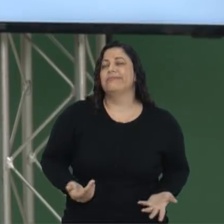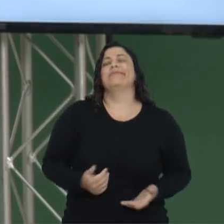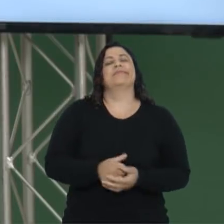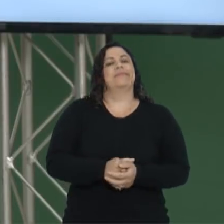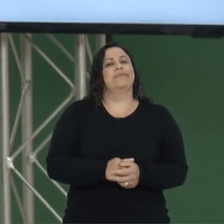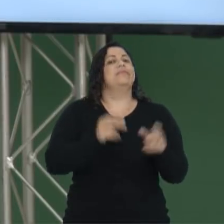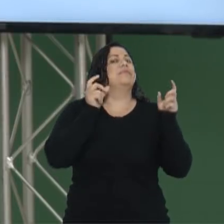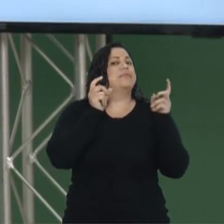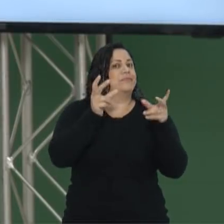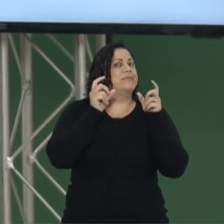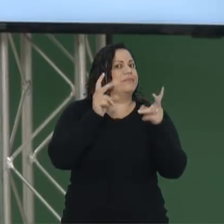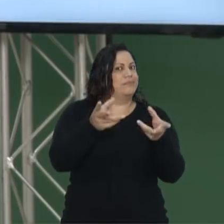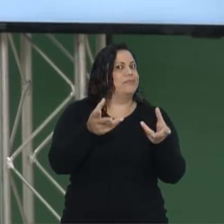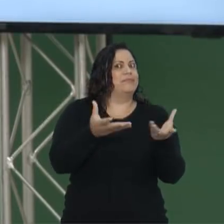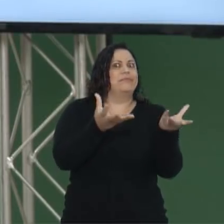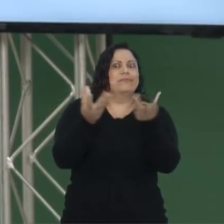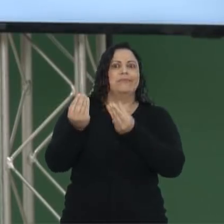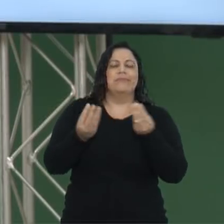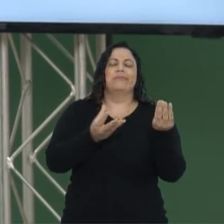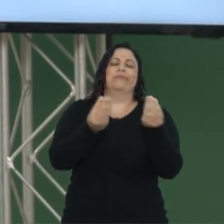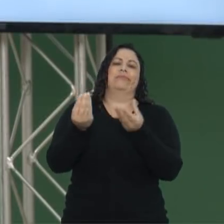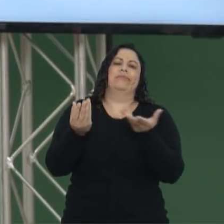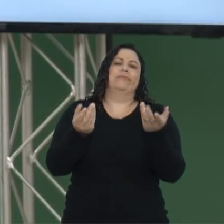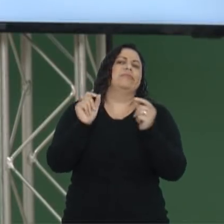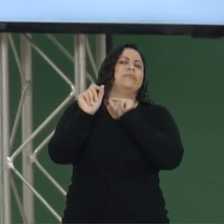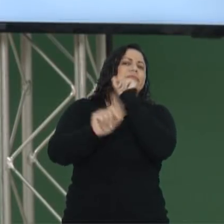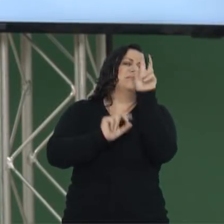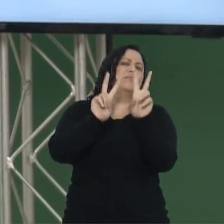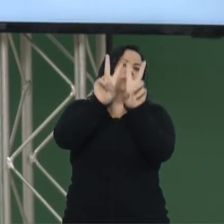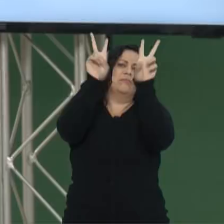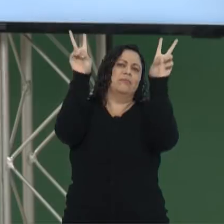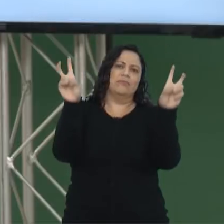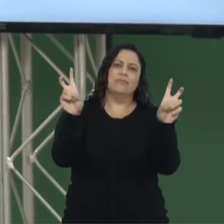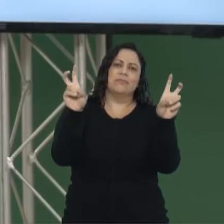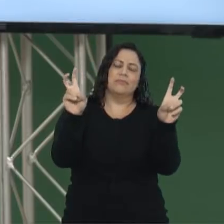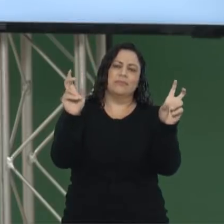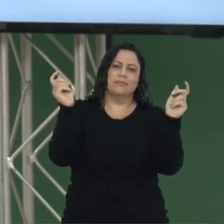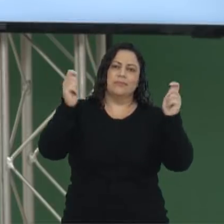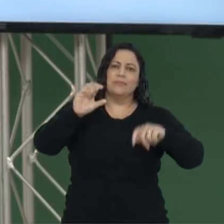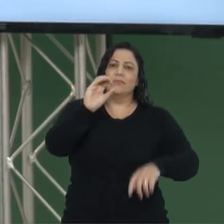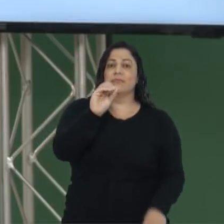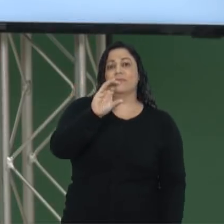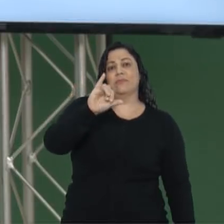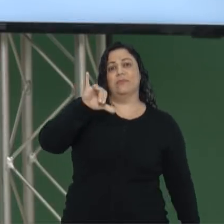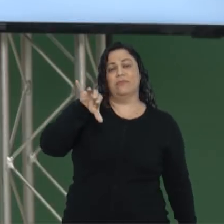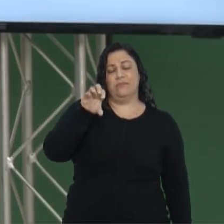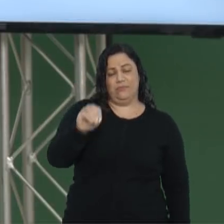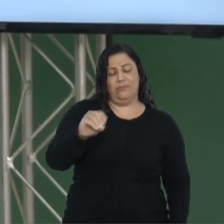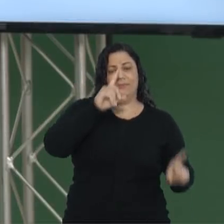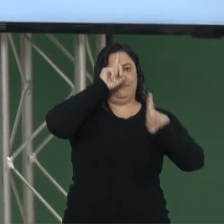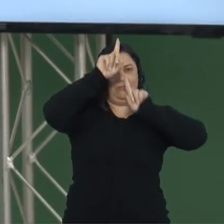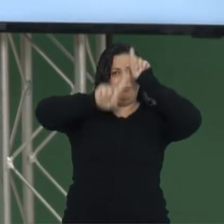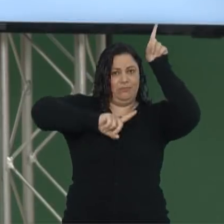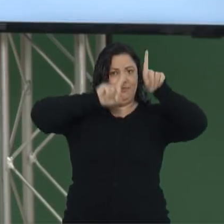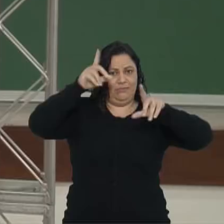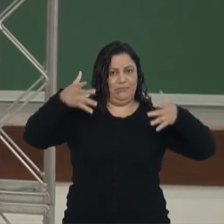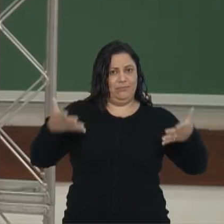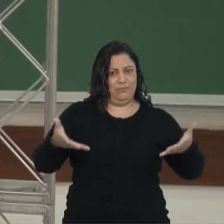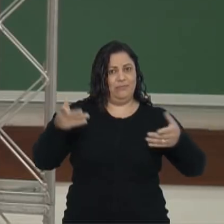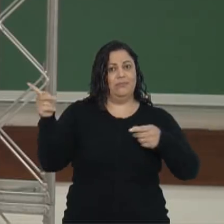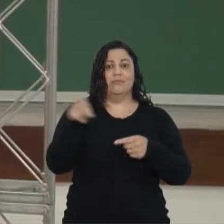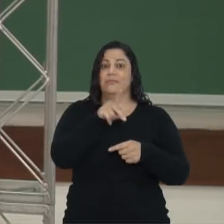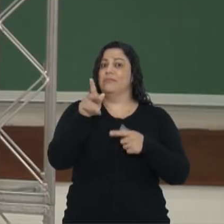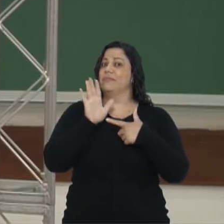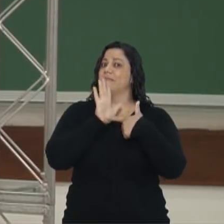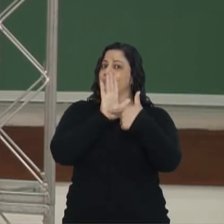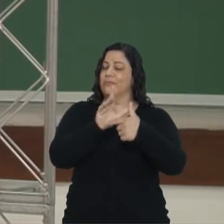sentido, numérica. E aí o que ele traz, né? O tema dele é o ócio criativo, essa discussão. Vamos ver? A professora trouxe aqui